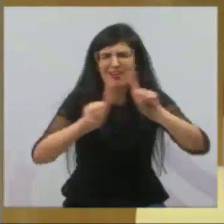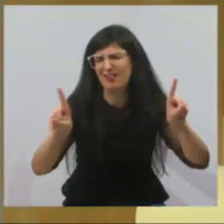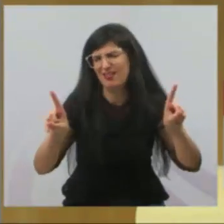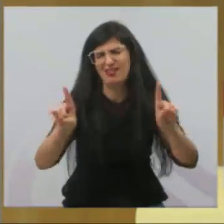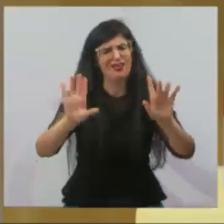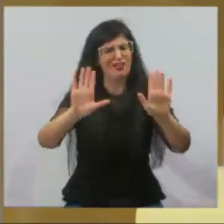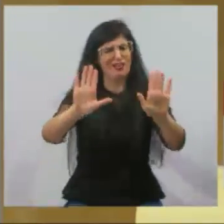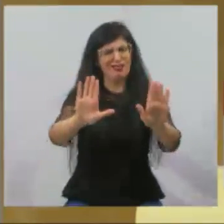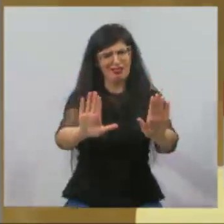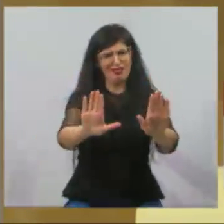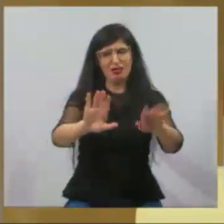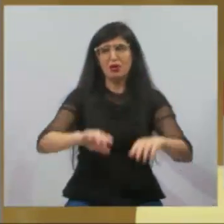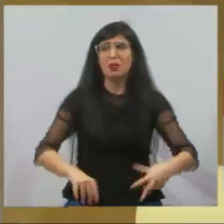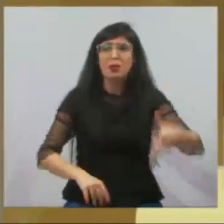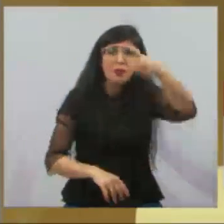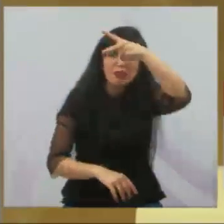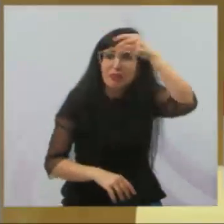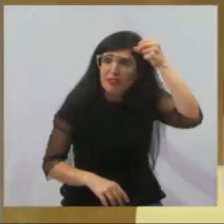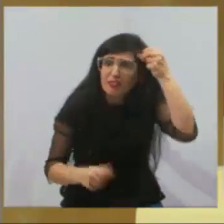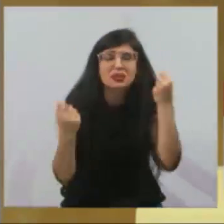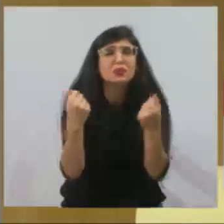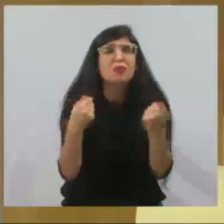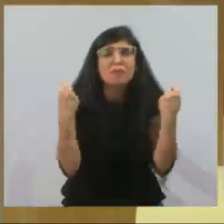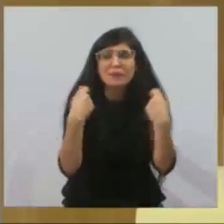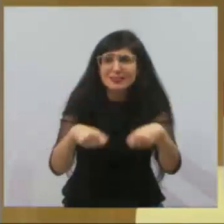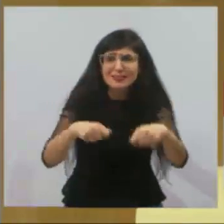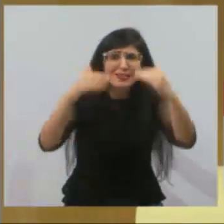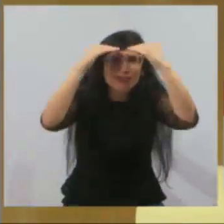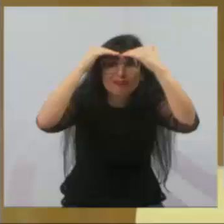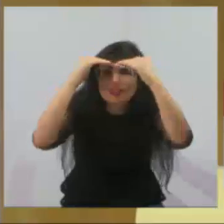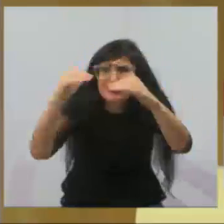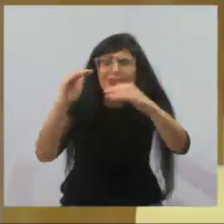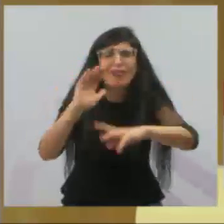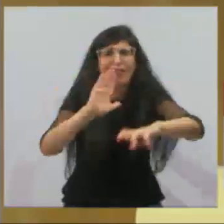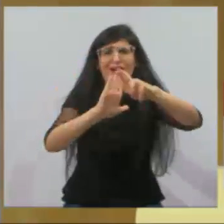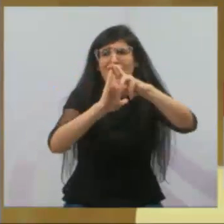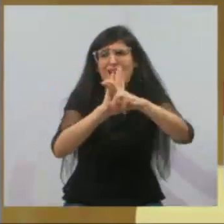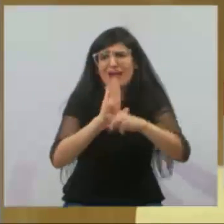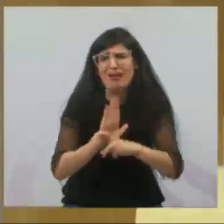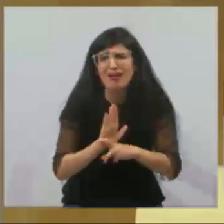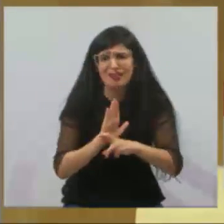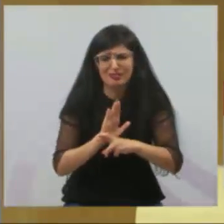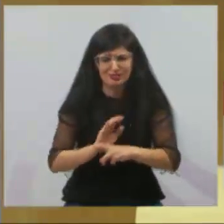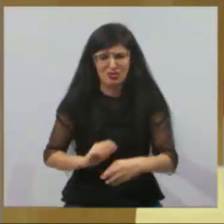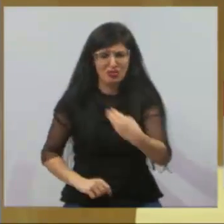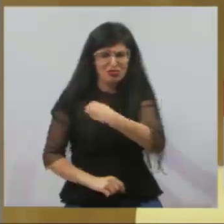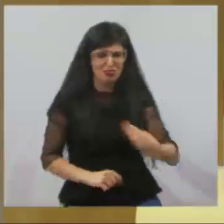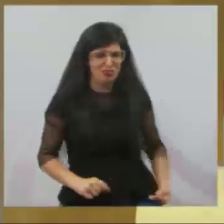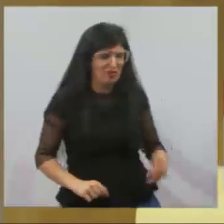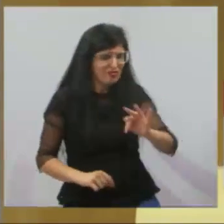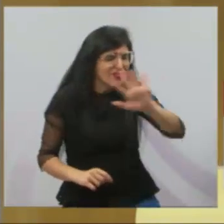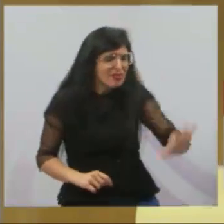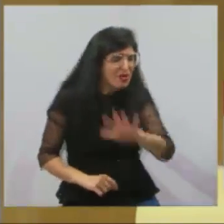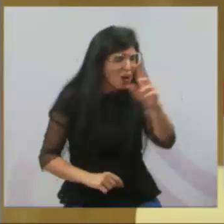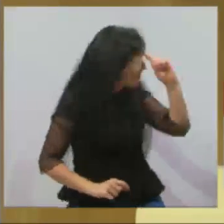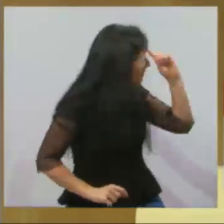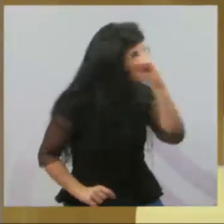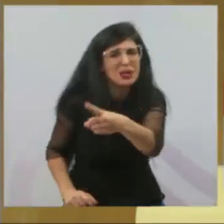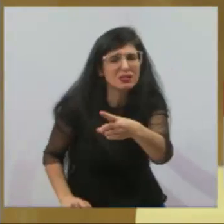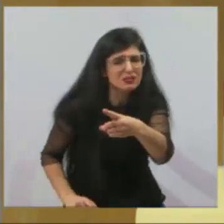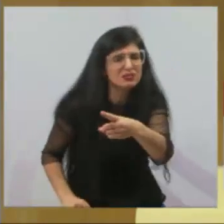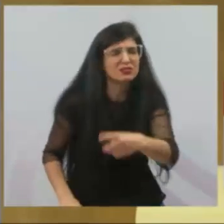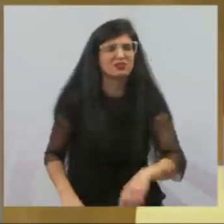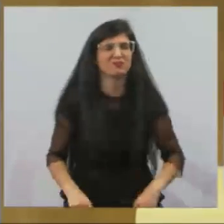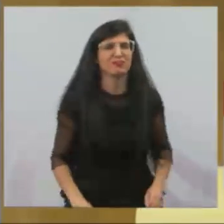isso. Está se colocando porque está sendo quase que obrigado a fazer. Ou você faz ou você vai ser punido.